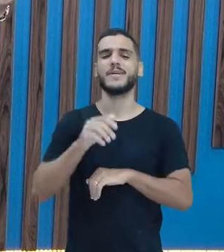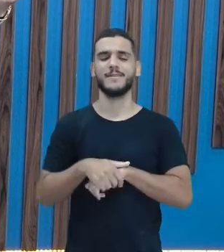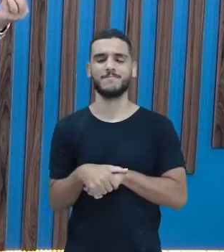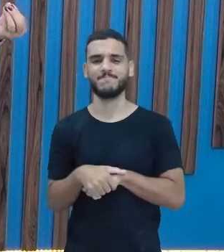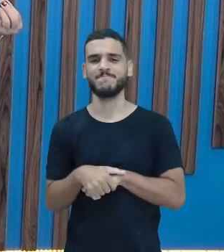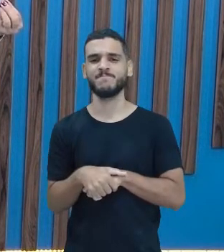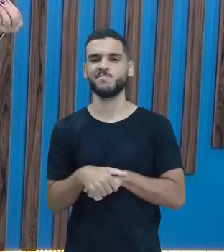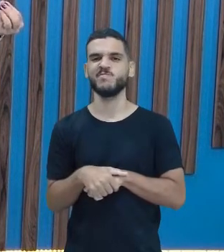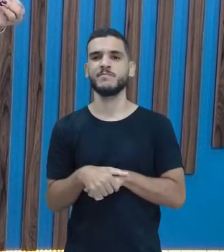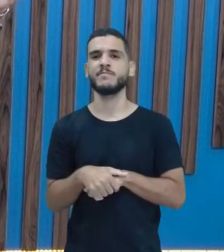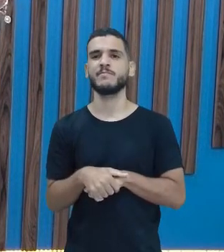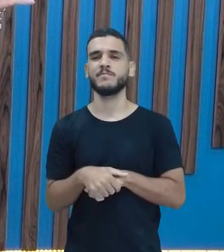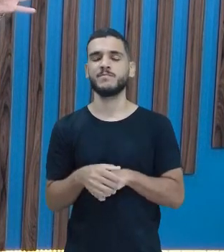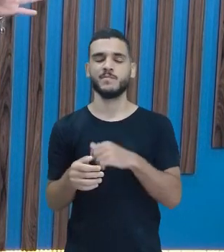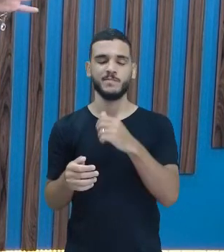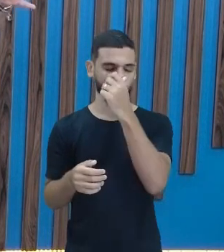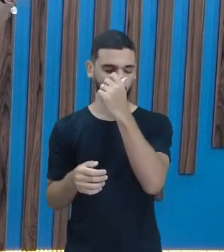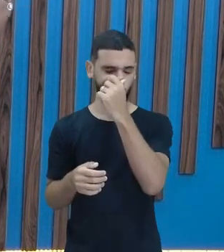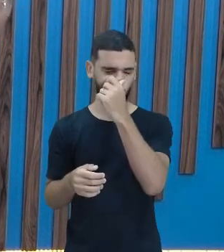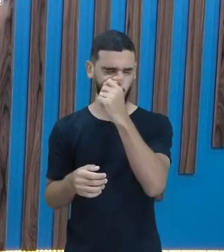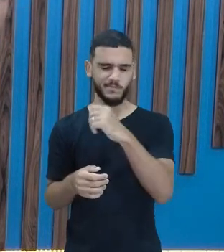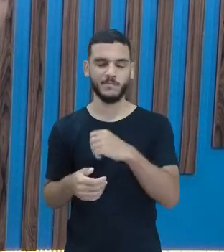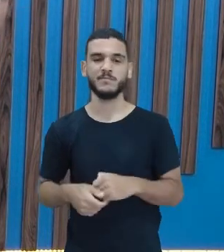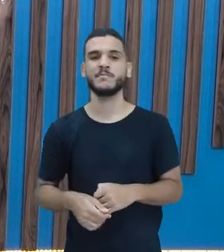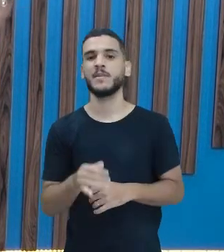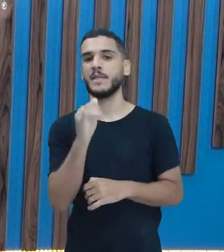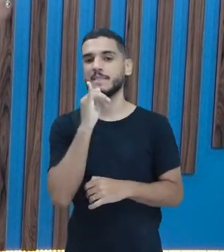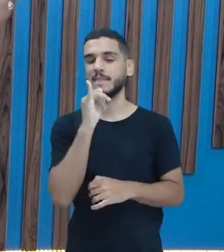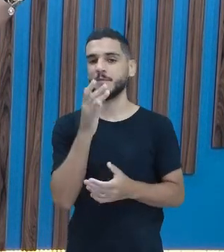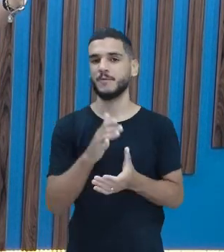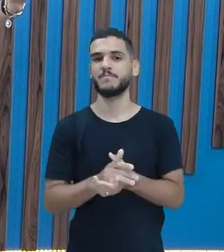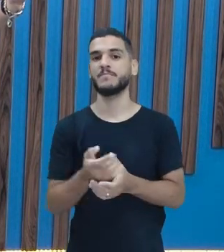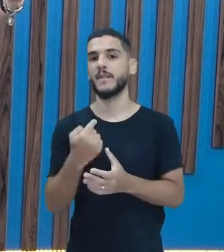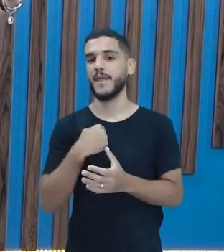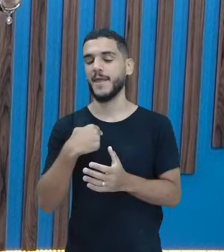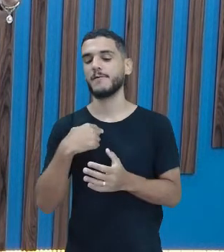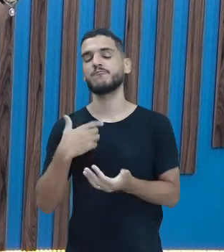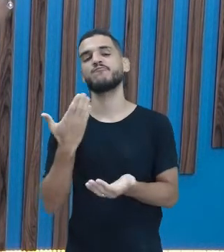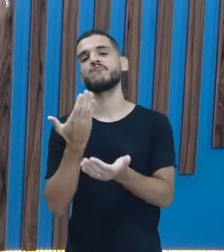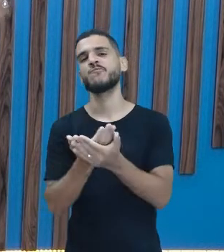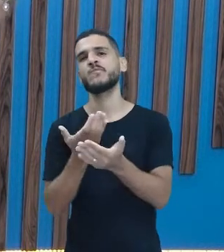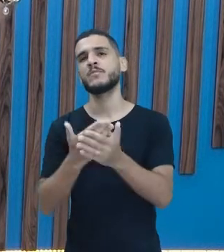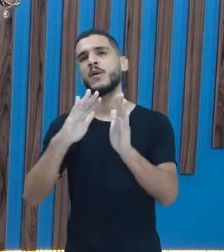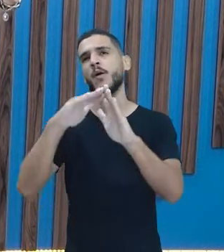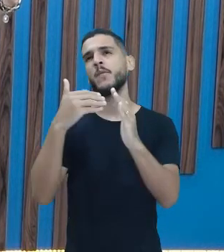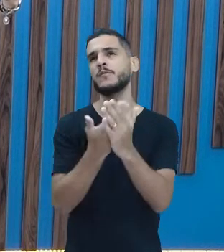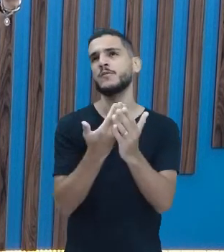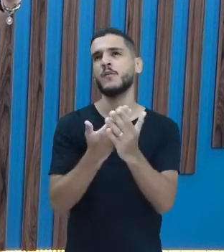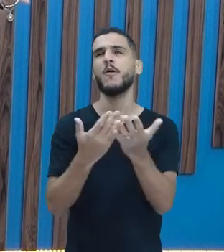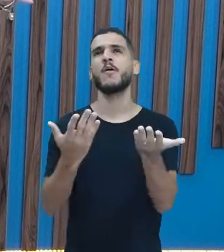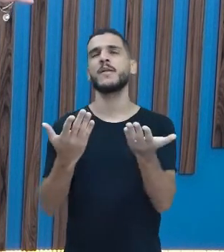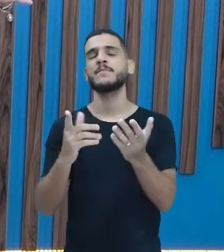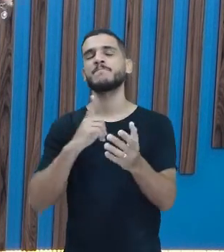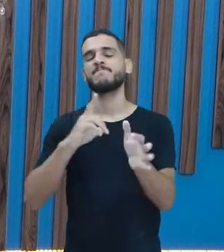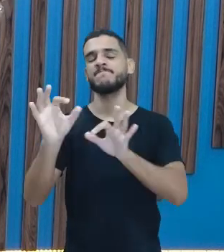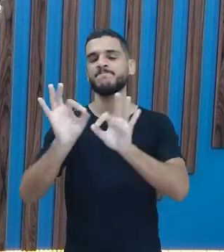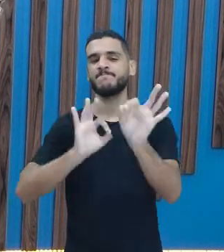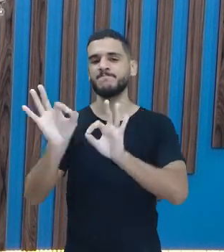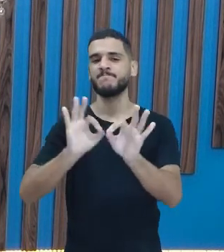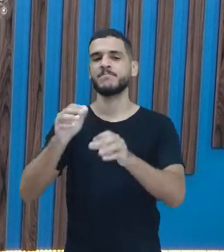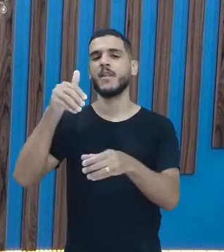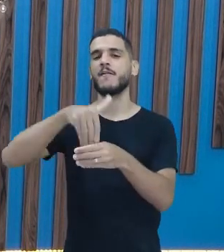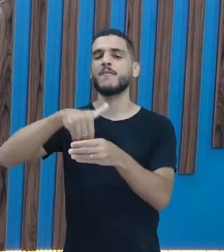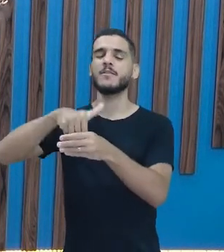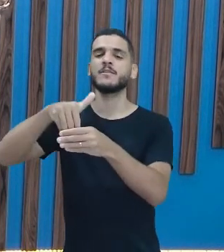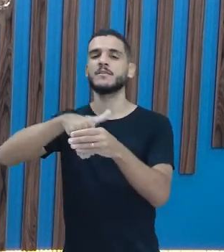é a situação que eu tenho? Por exemplo, eu estou estudando numa escola onde estão organizando a